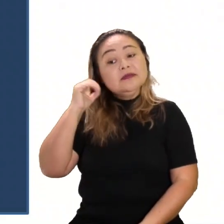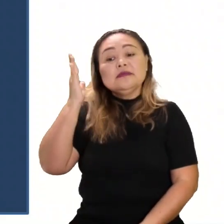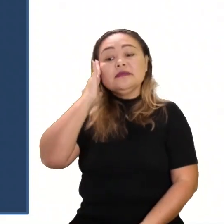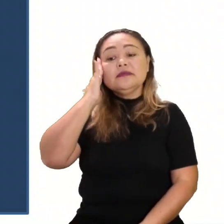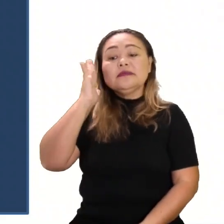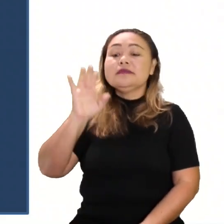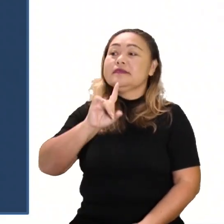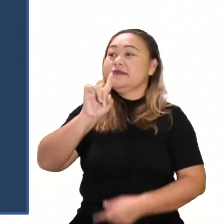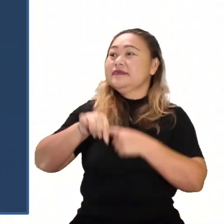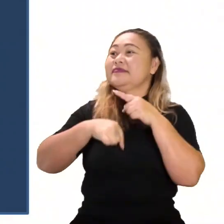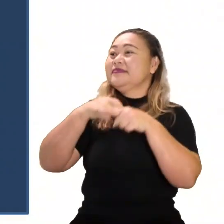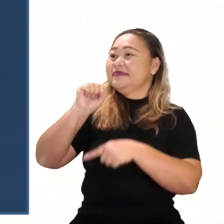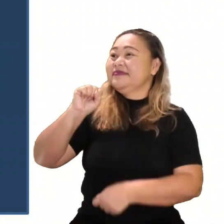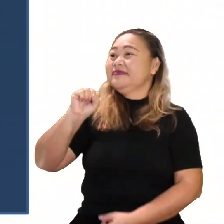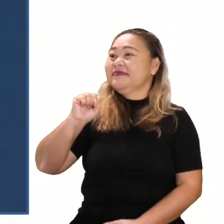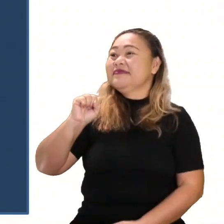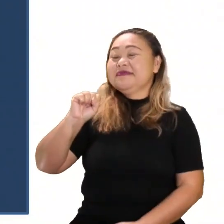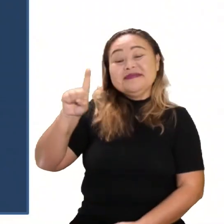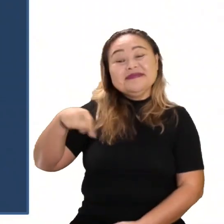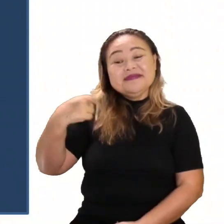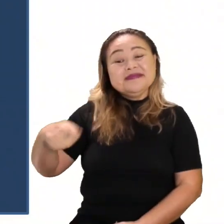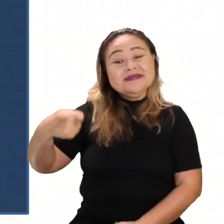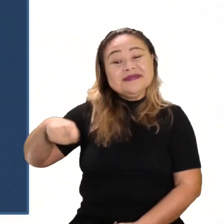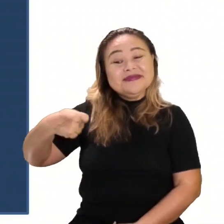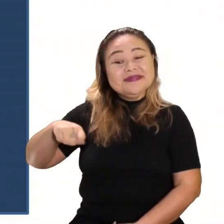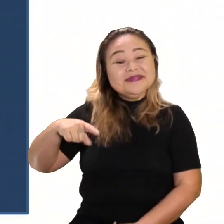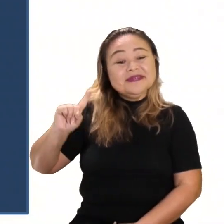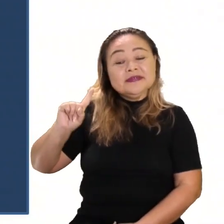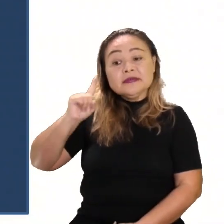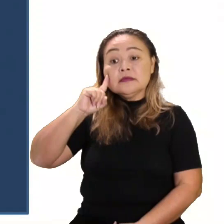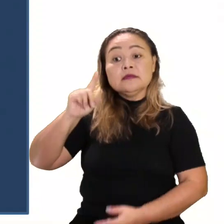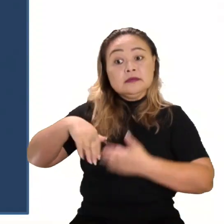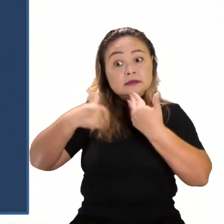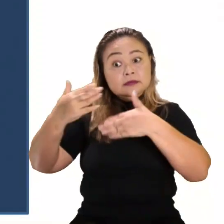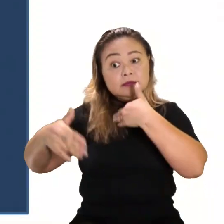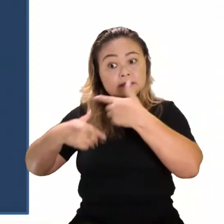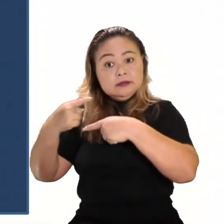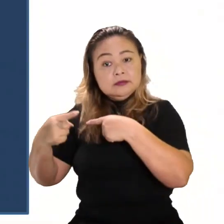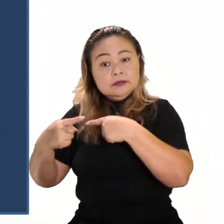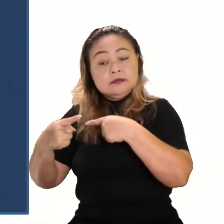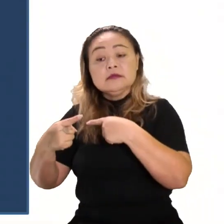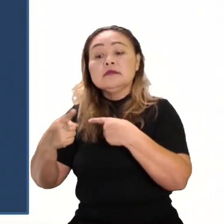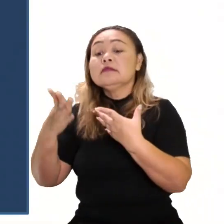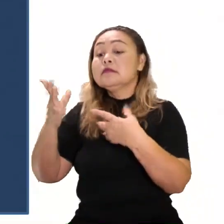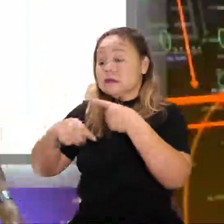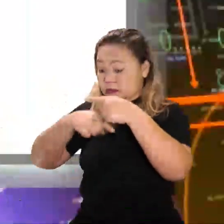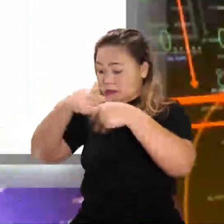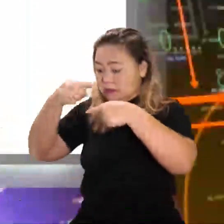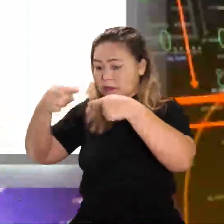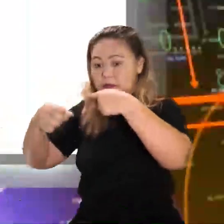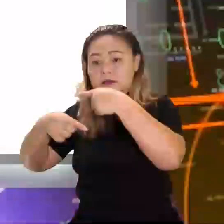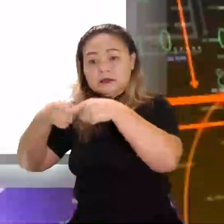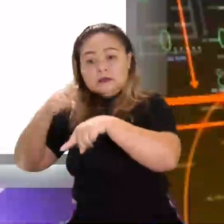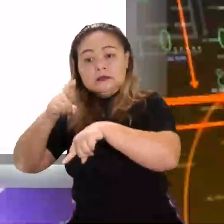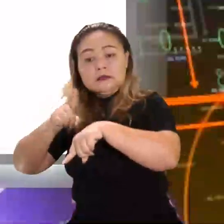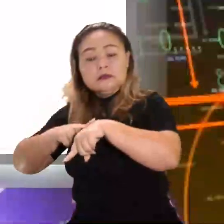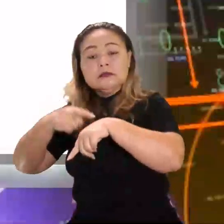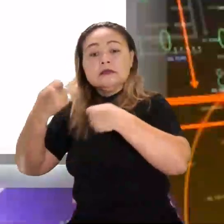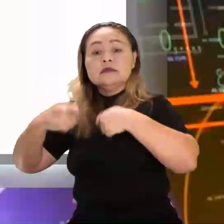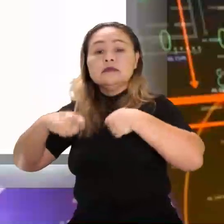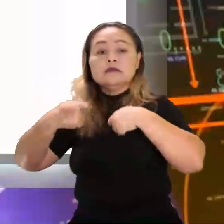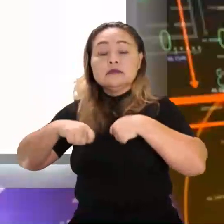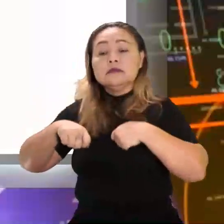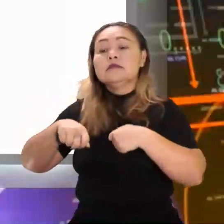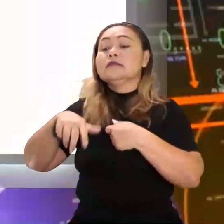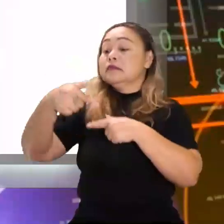saber o oitavo termo, o que a gente precisa fazer? Dar continuidade na sequência. Só que para dar essa continuidade na sequência, a gente precisa